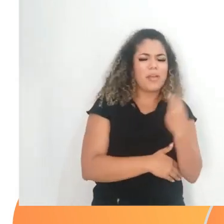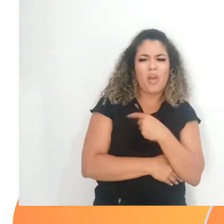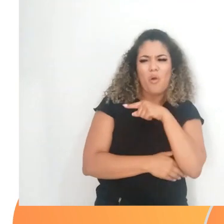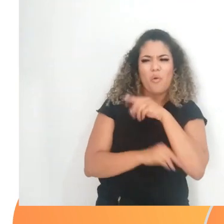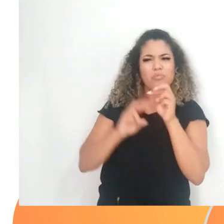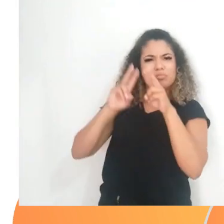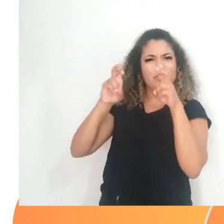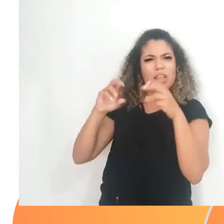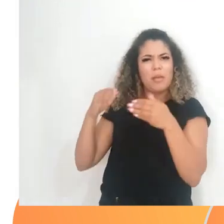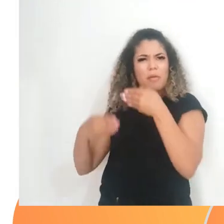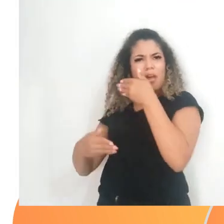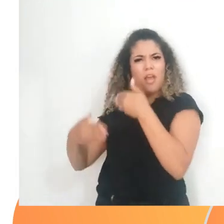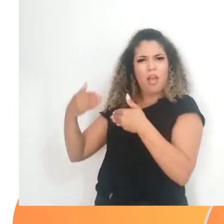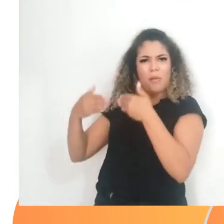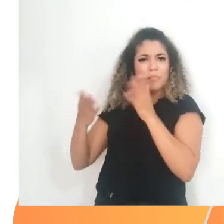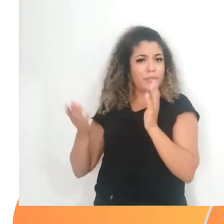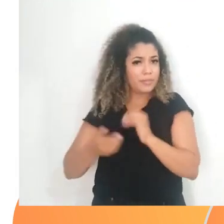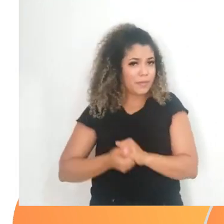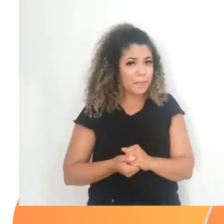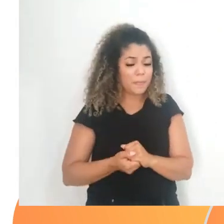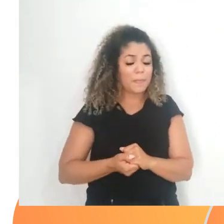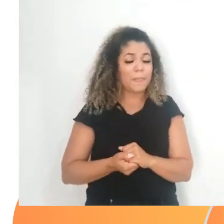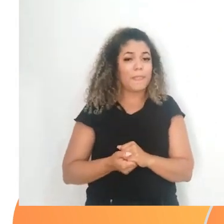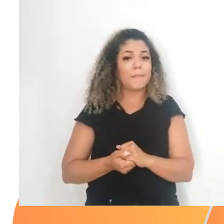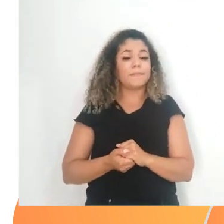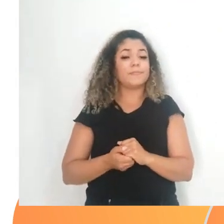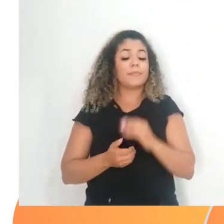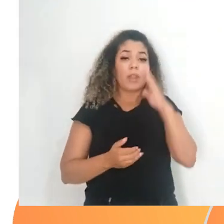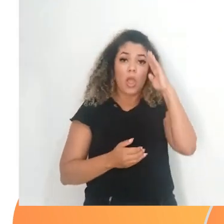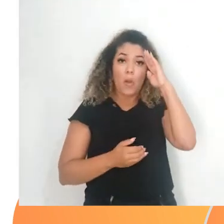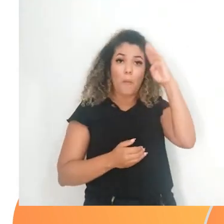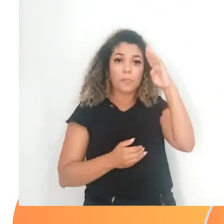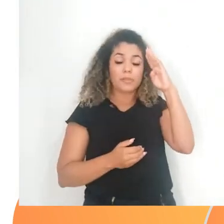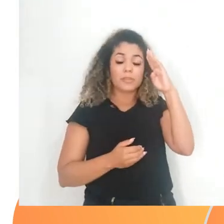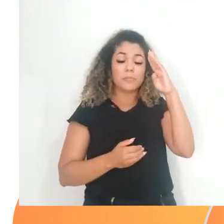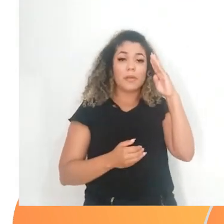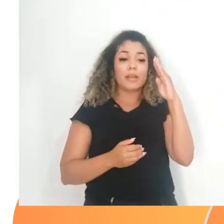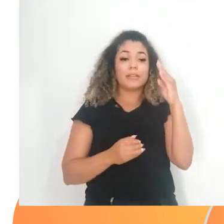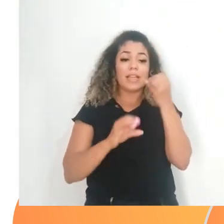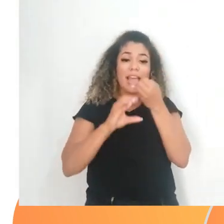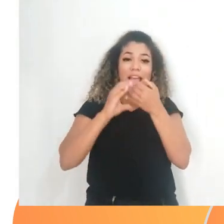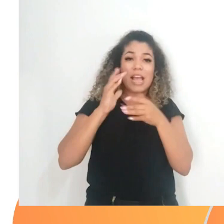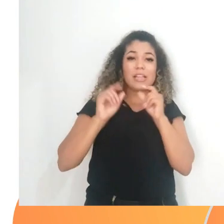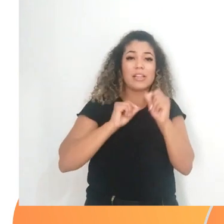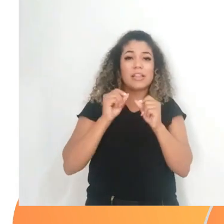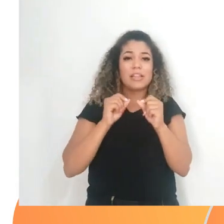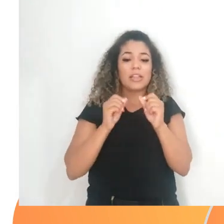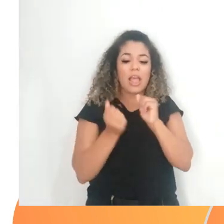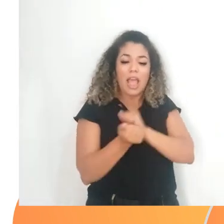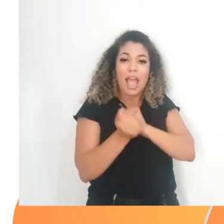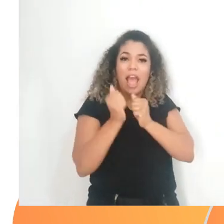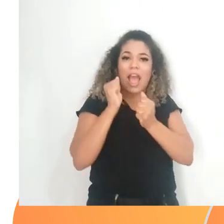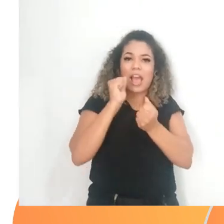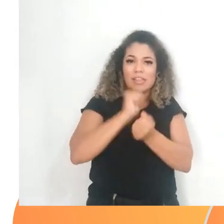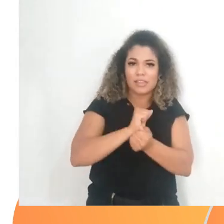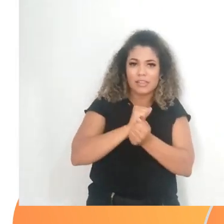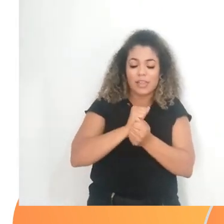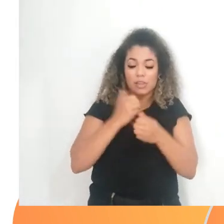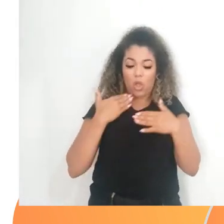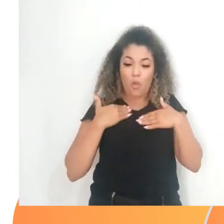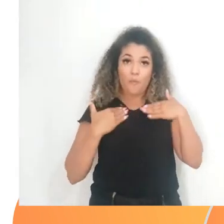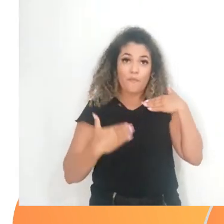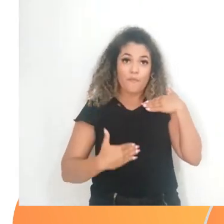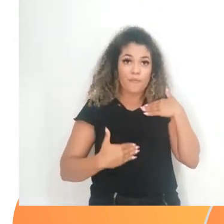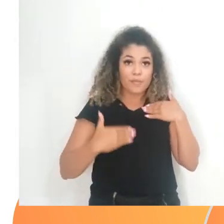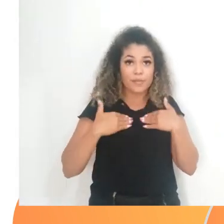robôs? Bom, um dos principais pontos são as adaptações